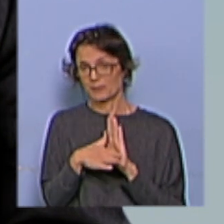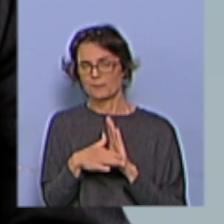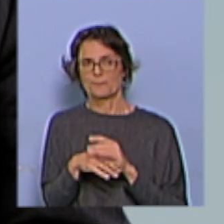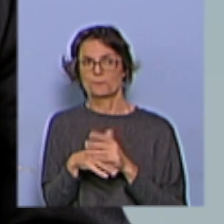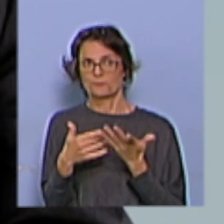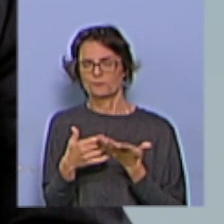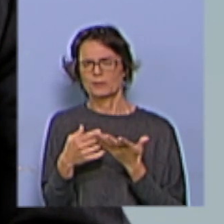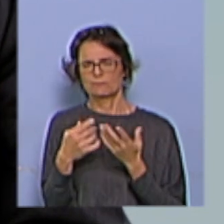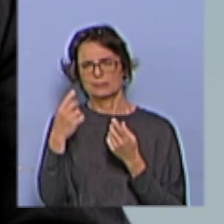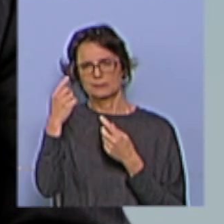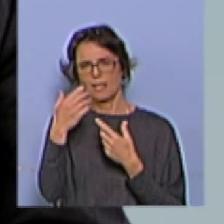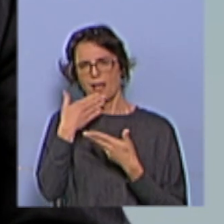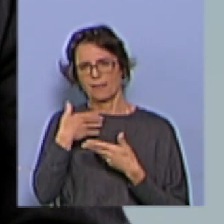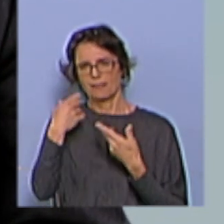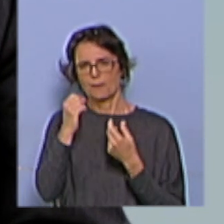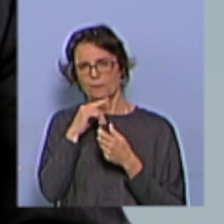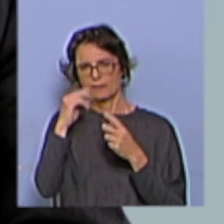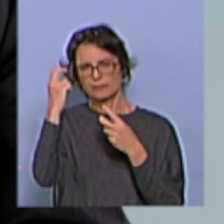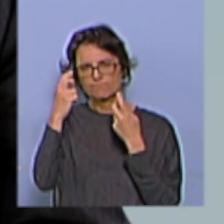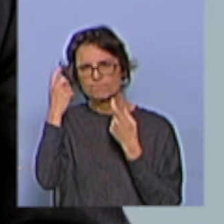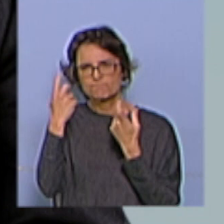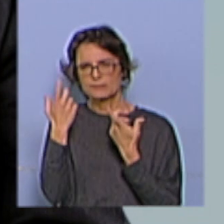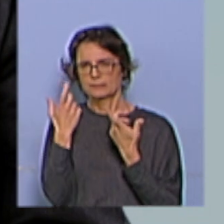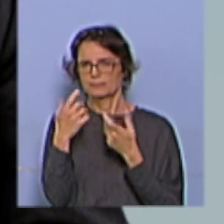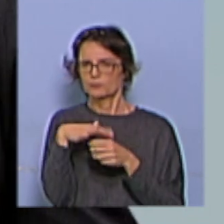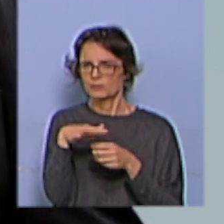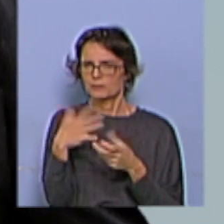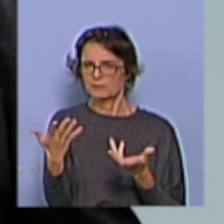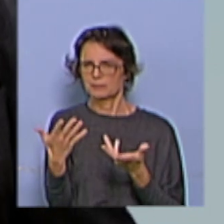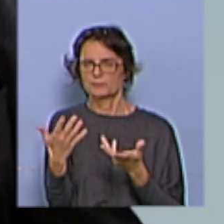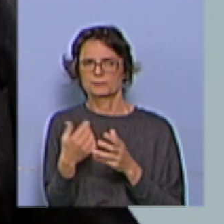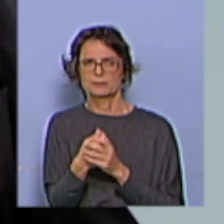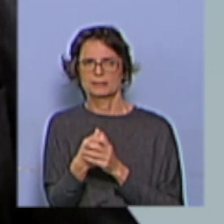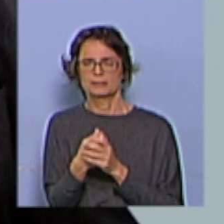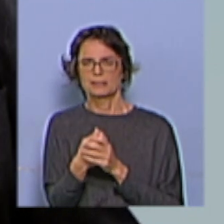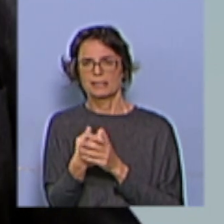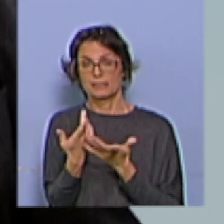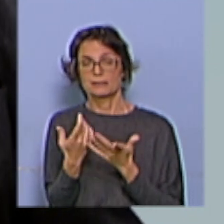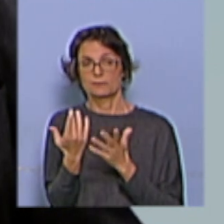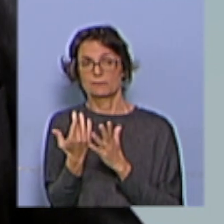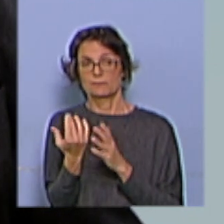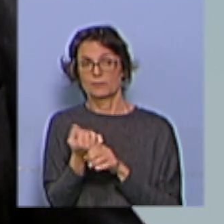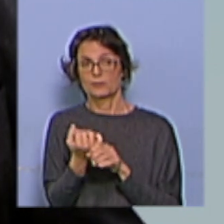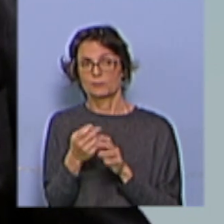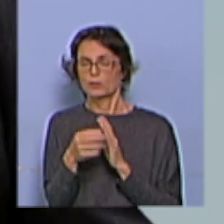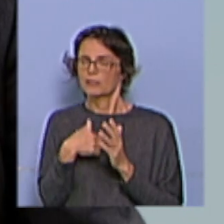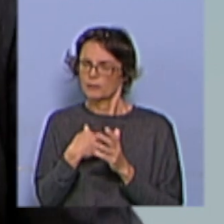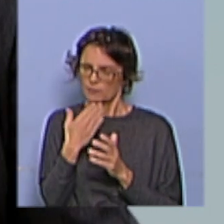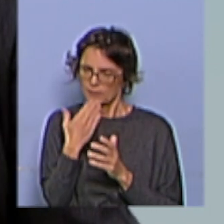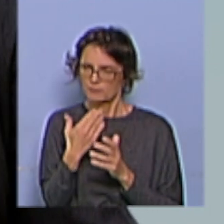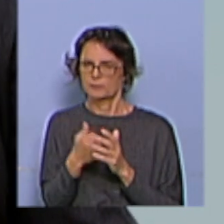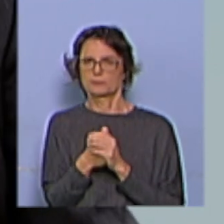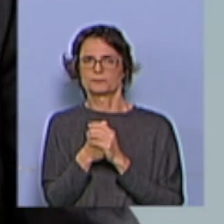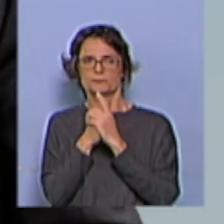é? Mas ao fim e ao cabo é também uma oportunidade para aprofundar este trabalho junto às pessoas. Eu é que agradeço a oportunidade que me